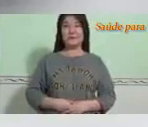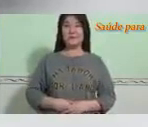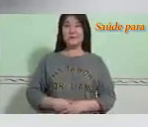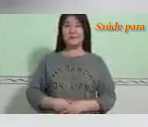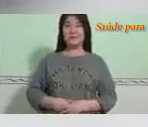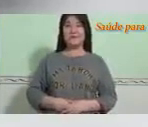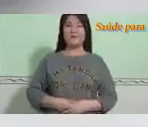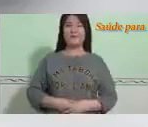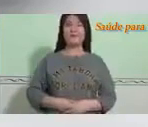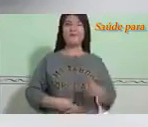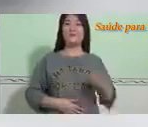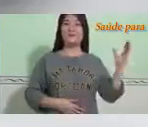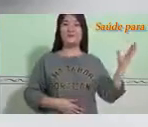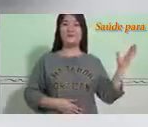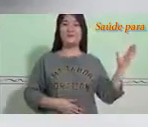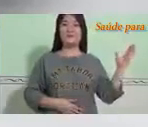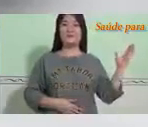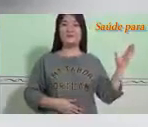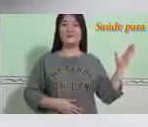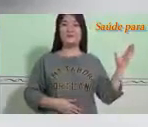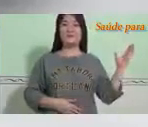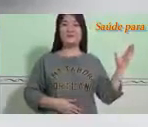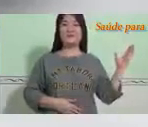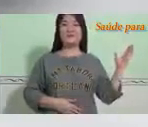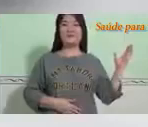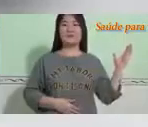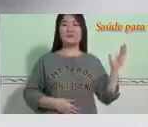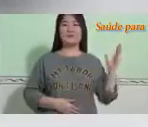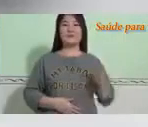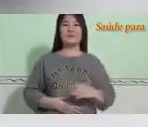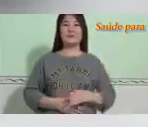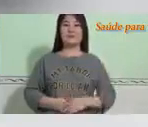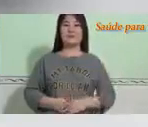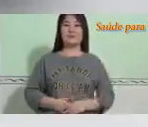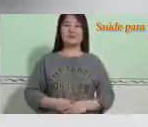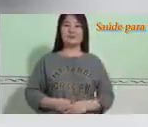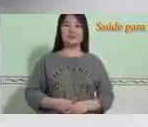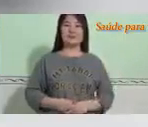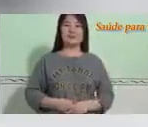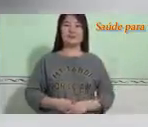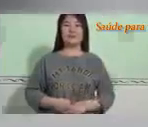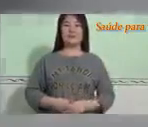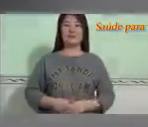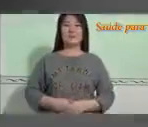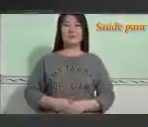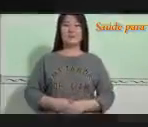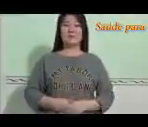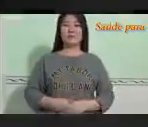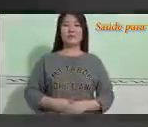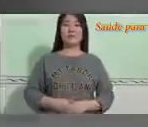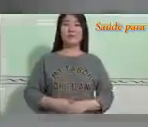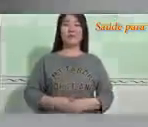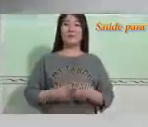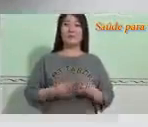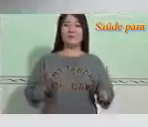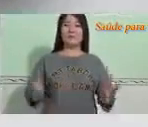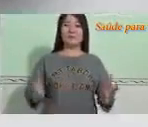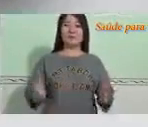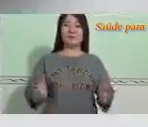O que fazer? 2 pontos. Não existe uma forma específica de tratar a fibromialgia, vírgula. No entanto, vírgula,